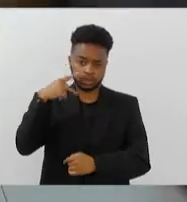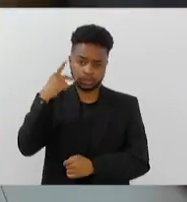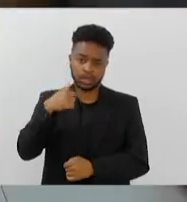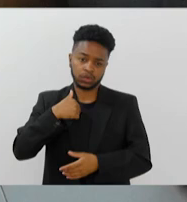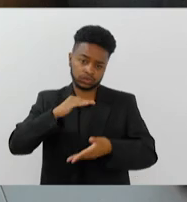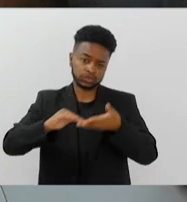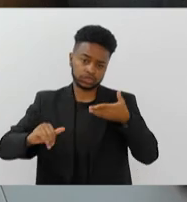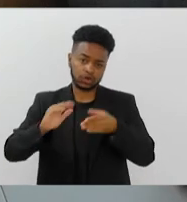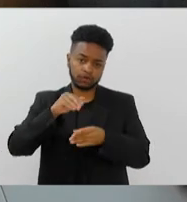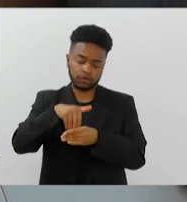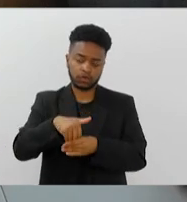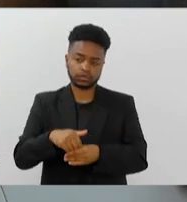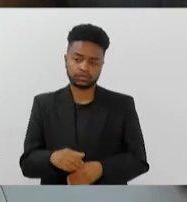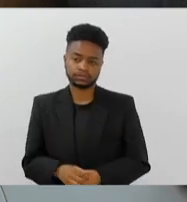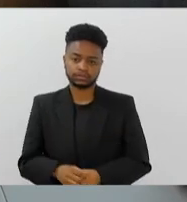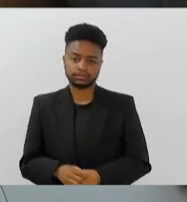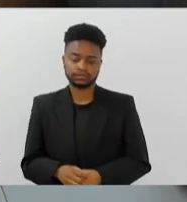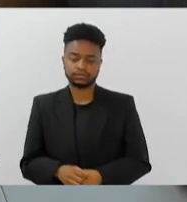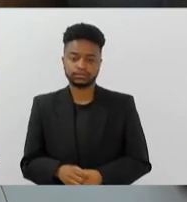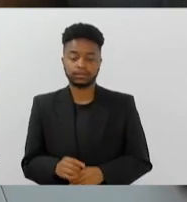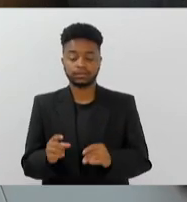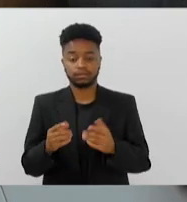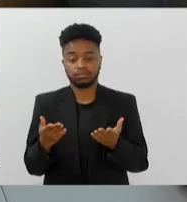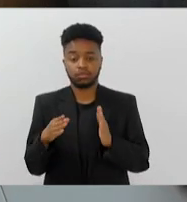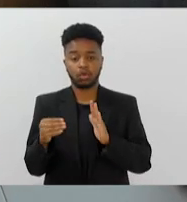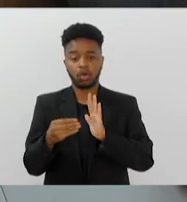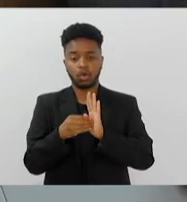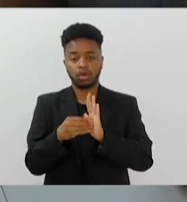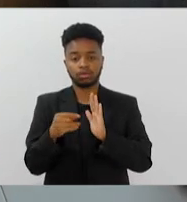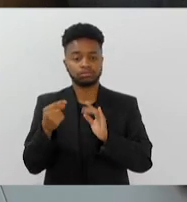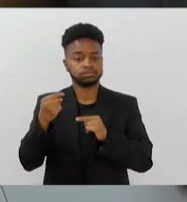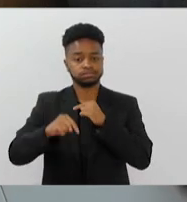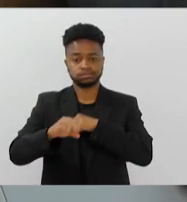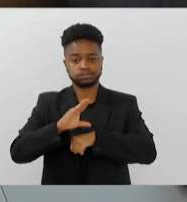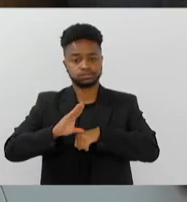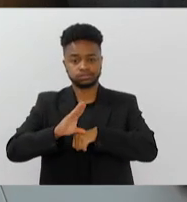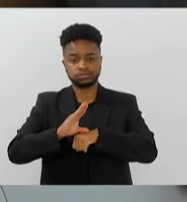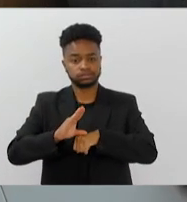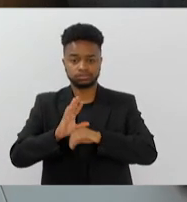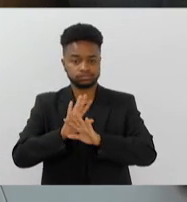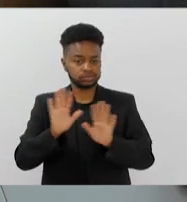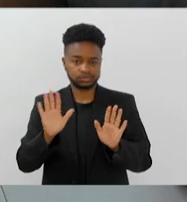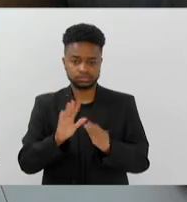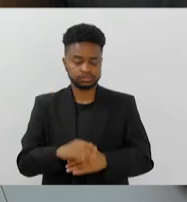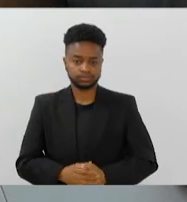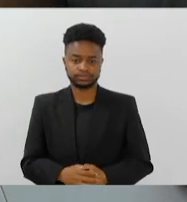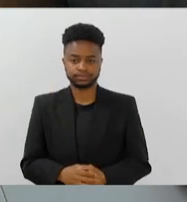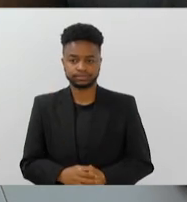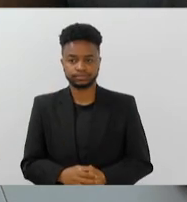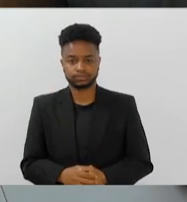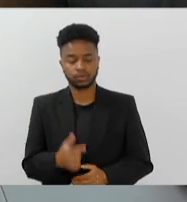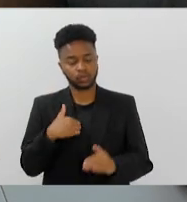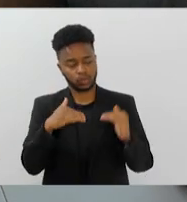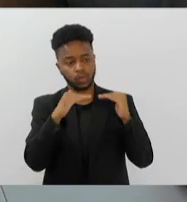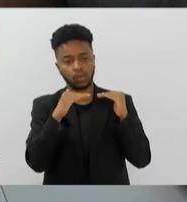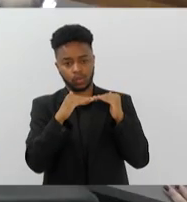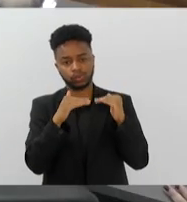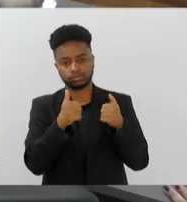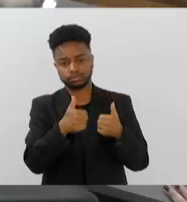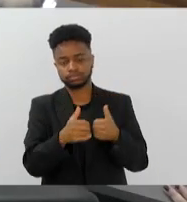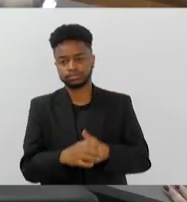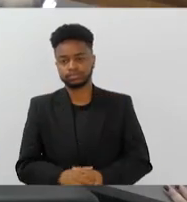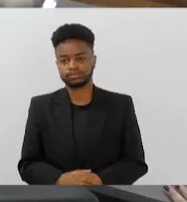o voto. Se quiser, a gente ajuda. Vamos deixar pela inconstitucionalidade pura, sempre tá certo. Bem peculiar. Também concordo pela inconstitucionalidade.